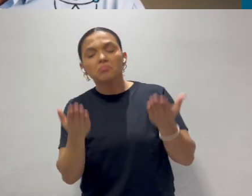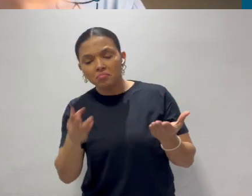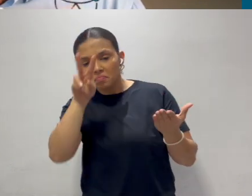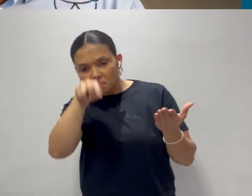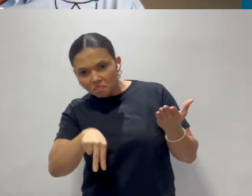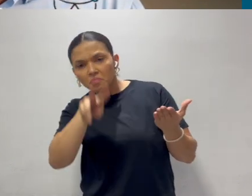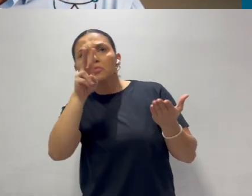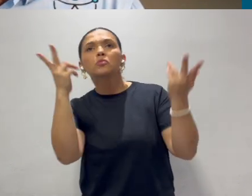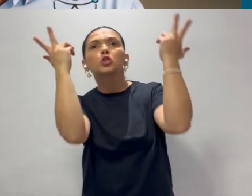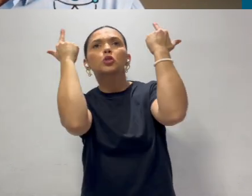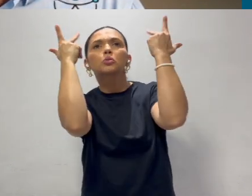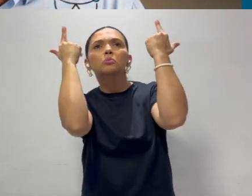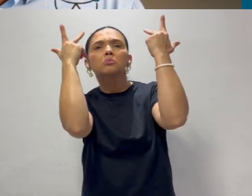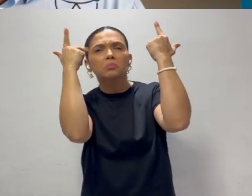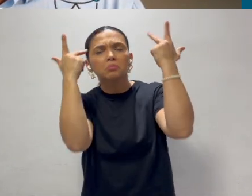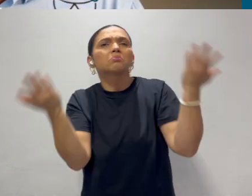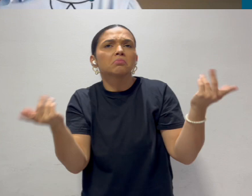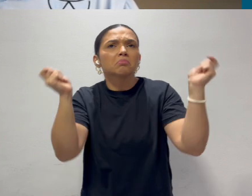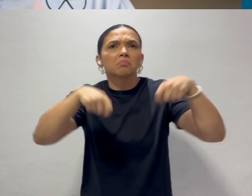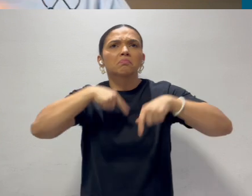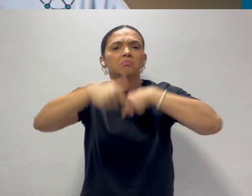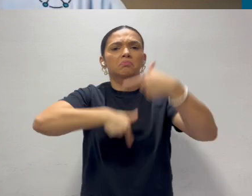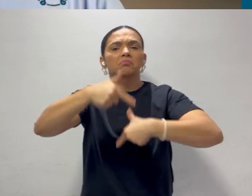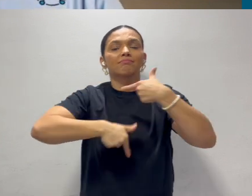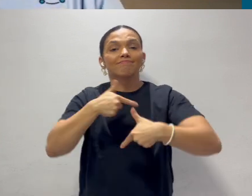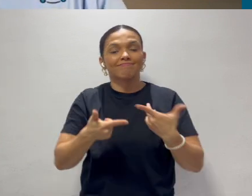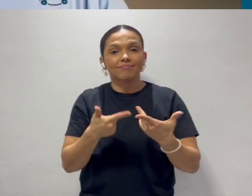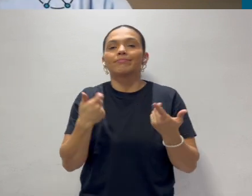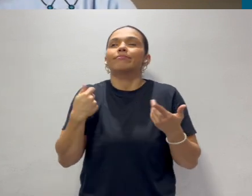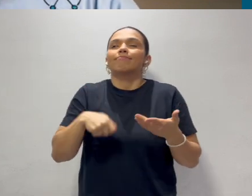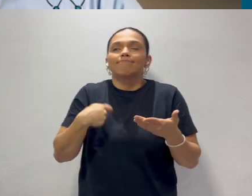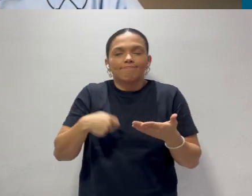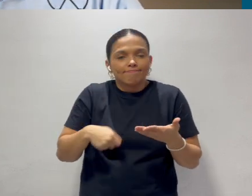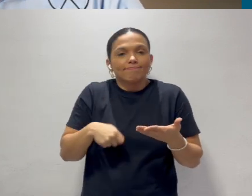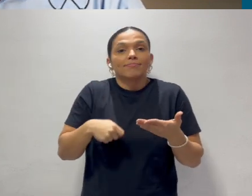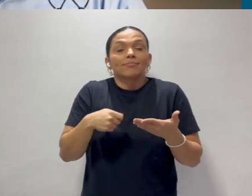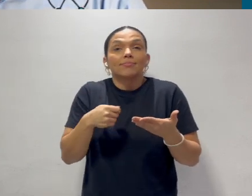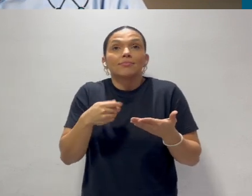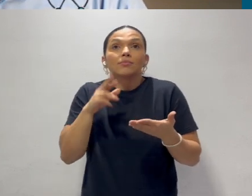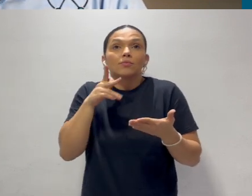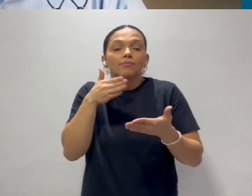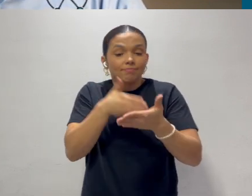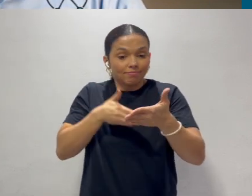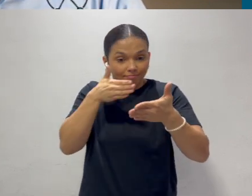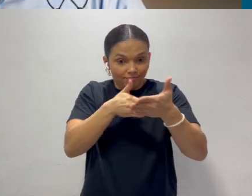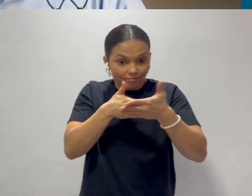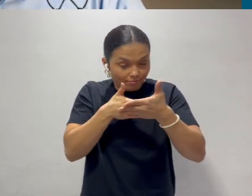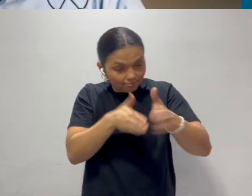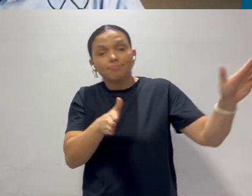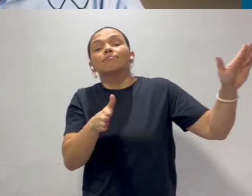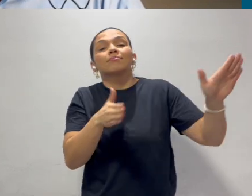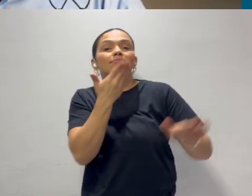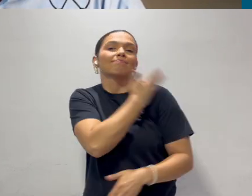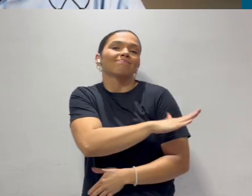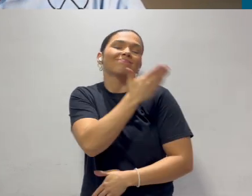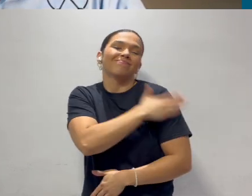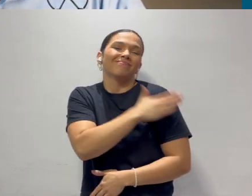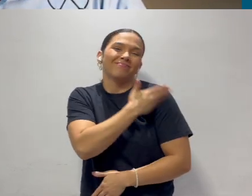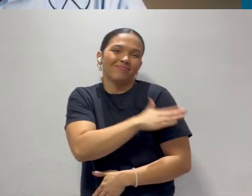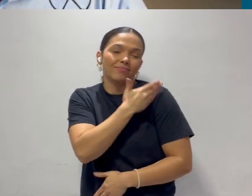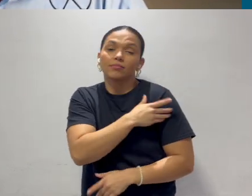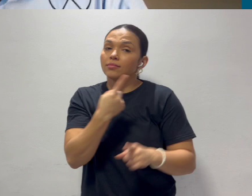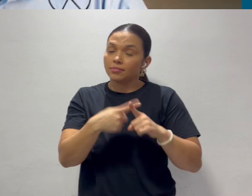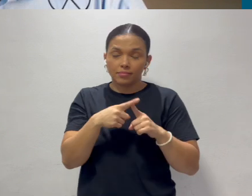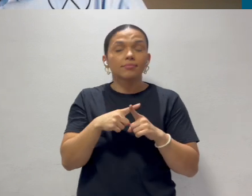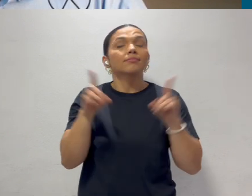aqui porque ela não tem deficiência nenhuma? Ela já começa tendo que derrubar esse preconceito de que a